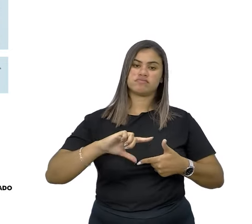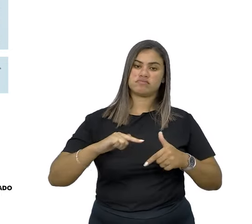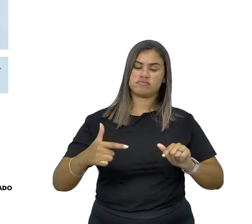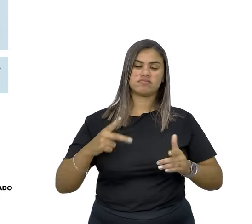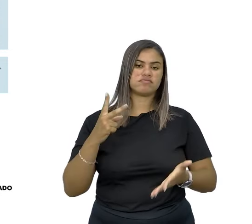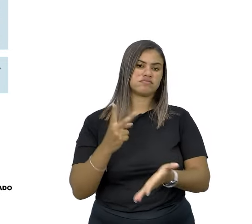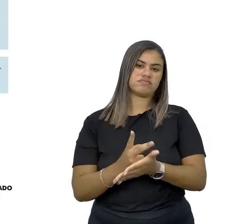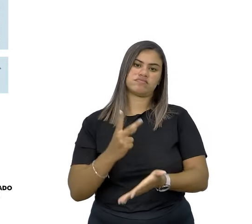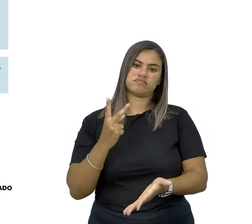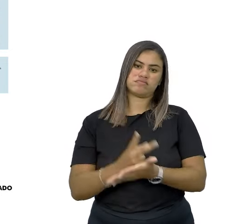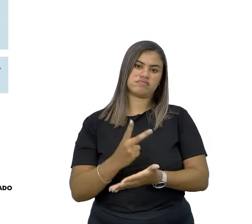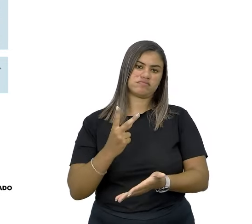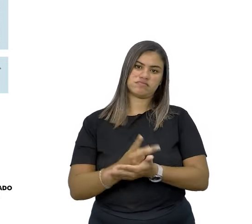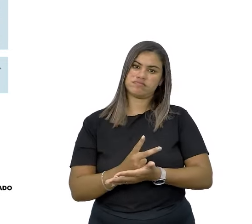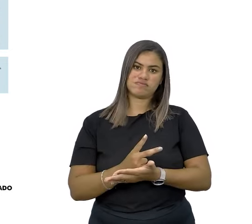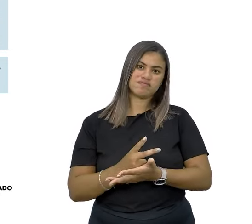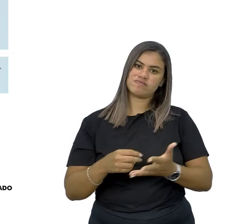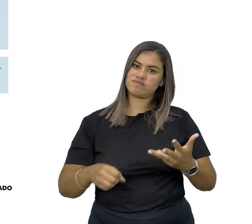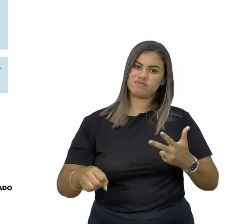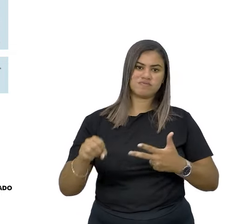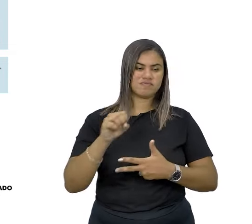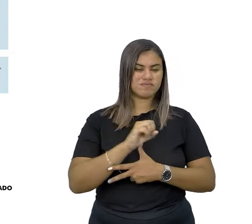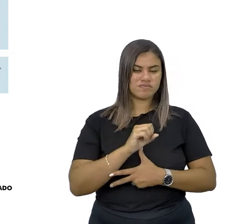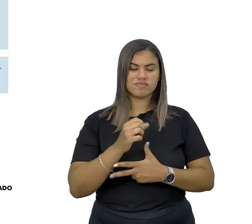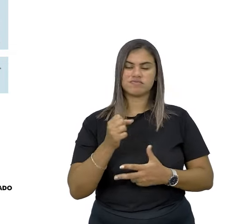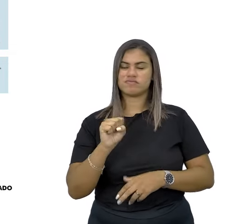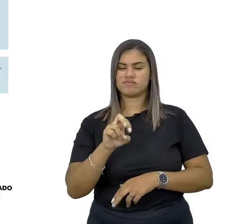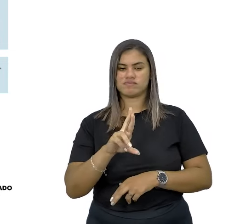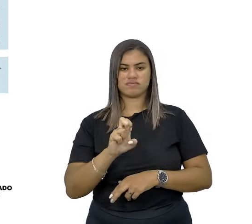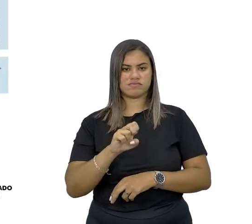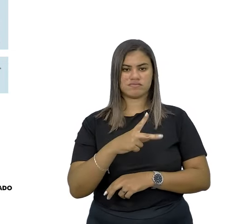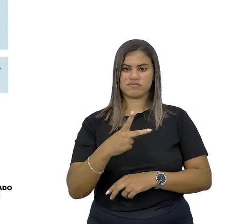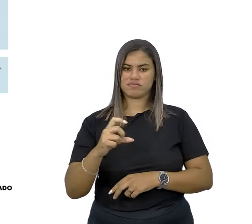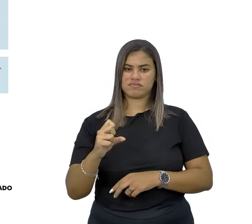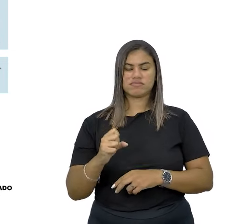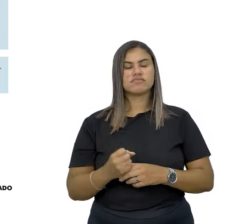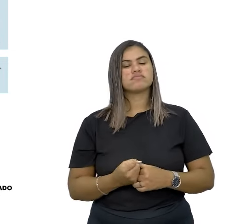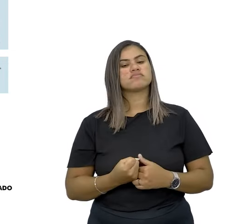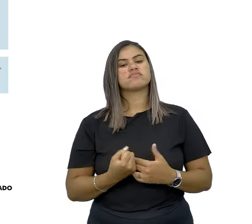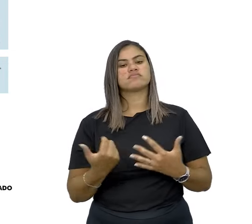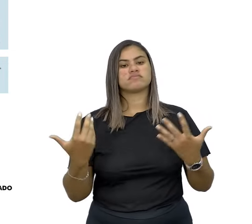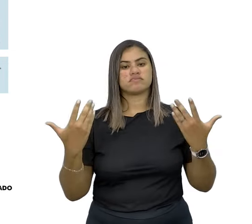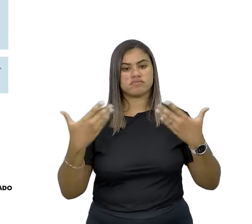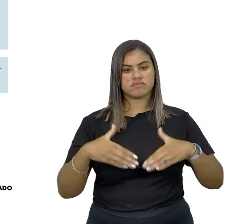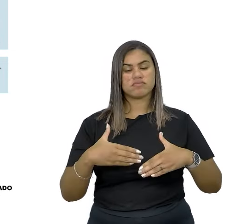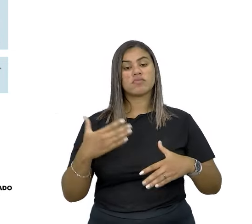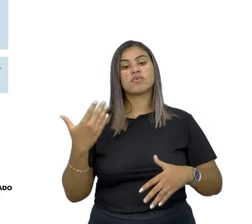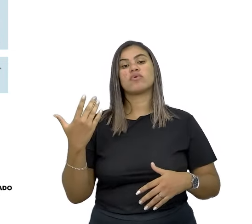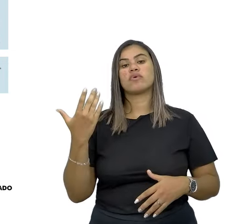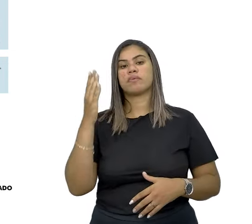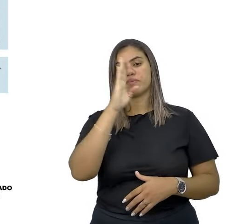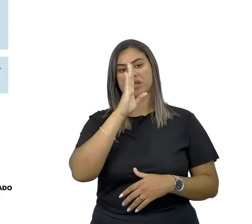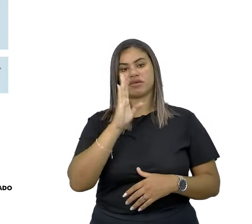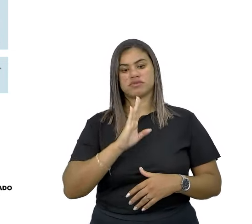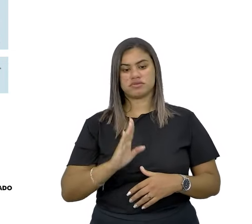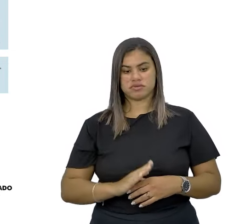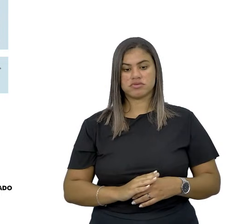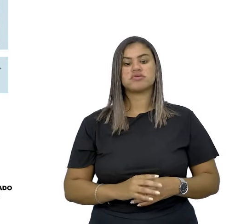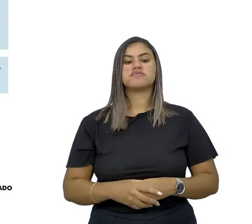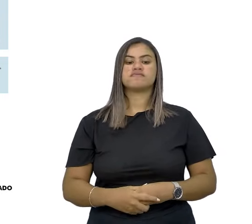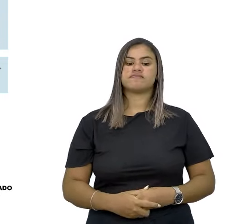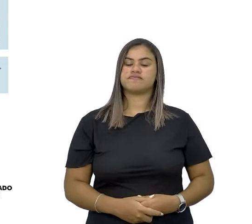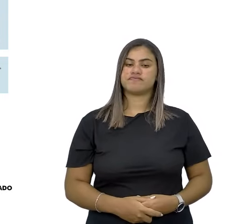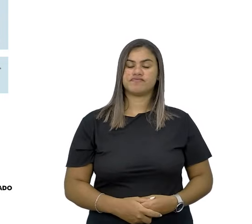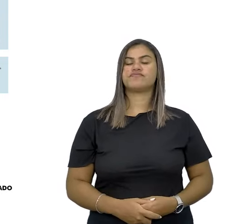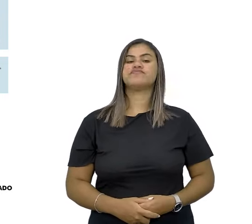nessas provas de larga escala, as APs, o Saresp, a Prova Brasil, o Enem. A geometria, ela